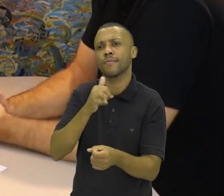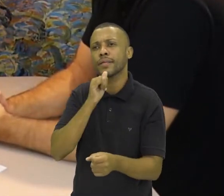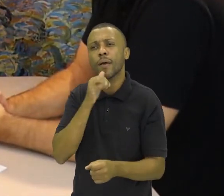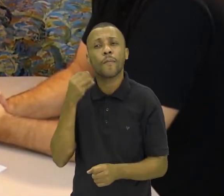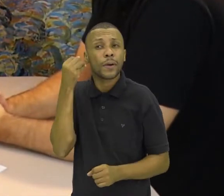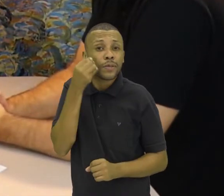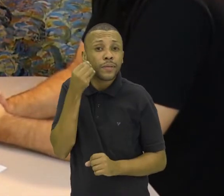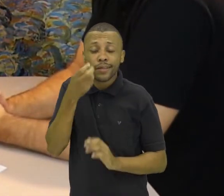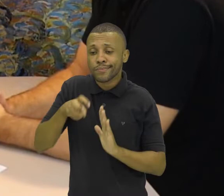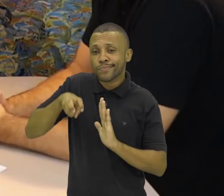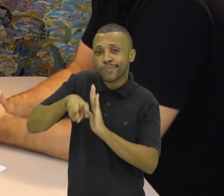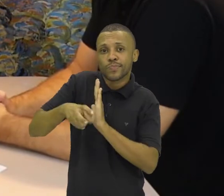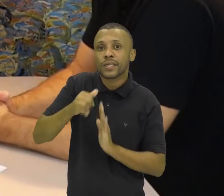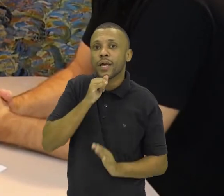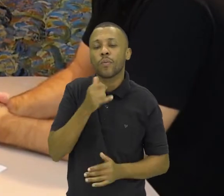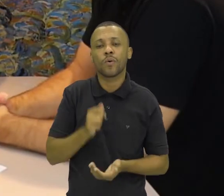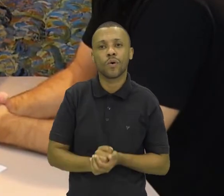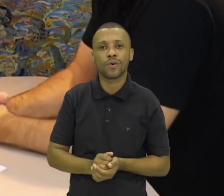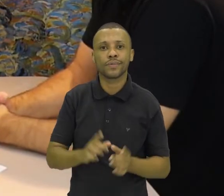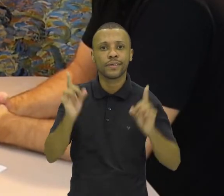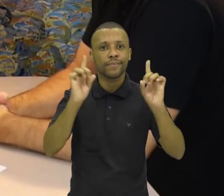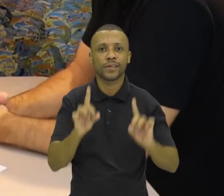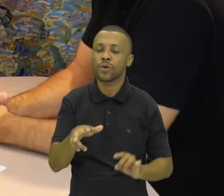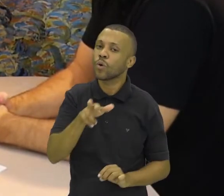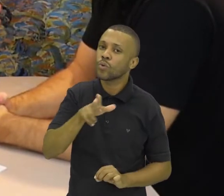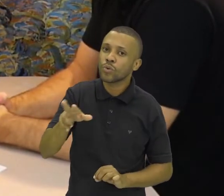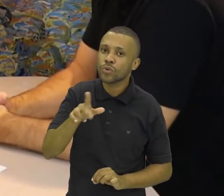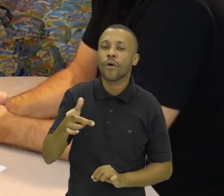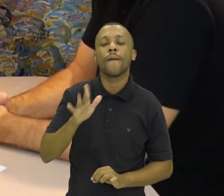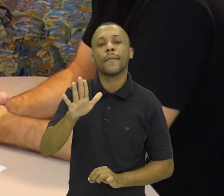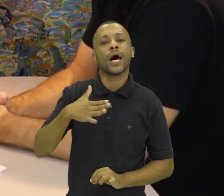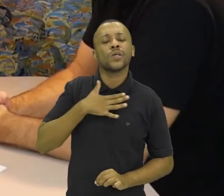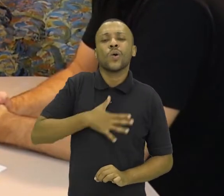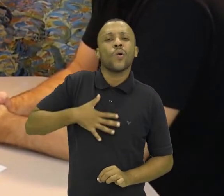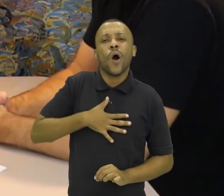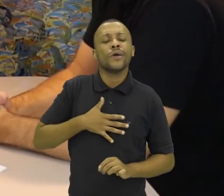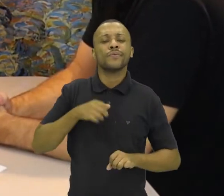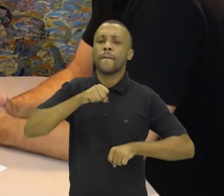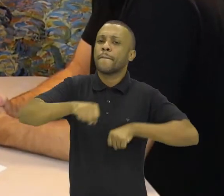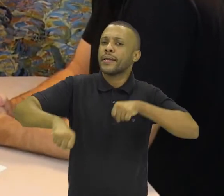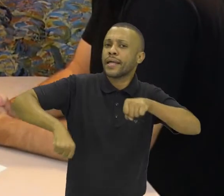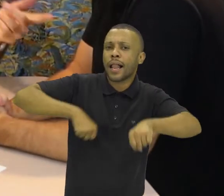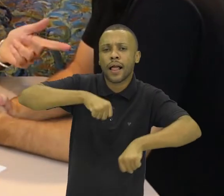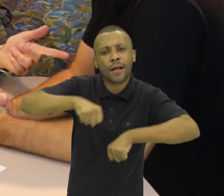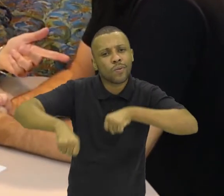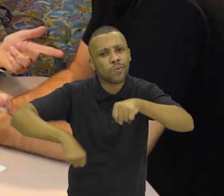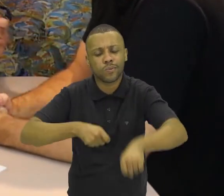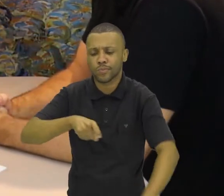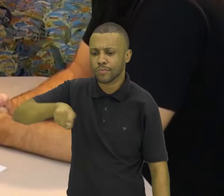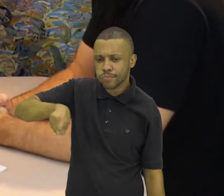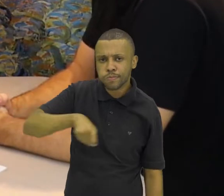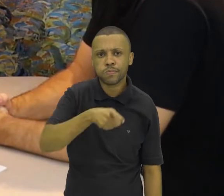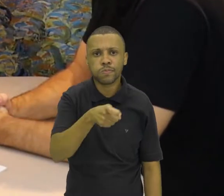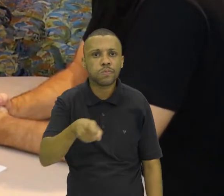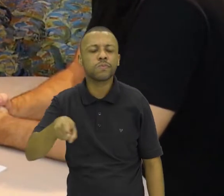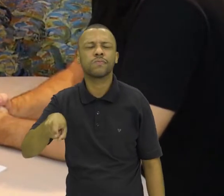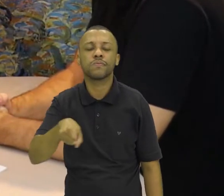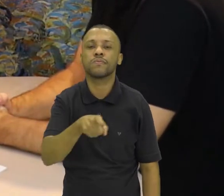deficiente, mas eu para pedalar, eu gosto muito de pedalar, você sabe, já pedalamos juntos, eu pedalei, você manivelou, né?